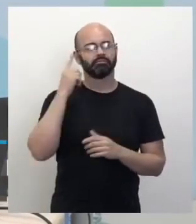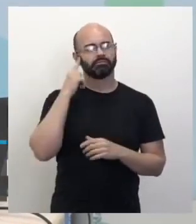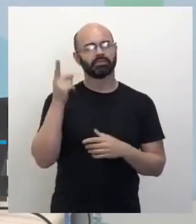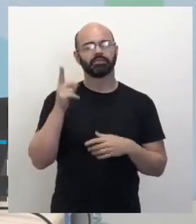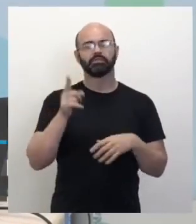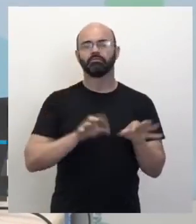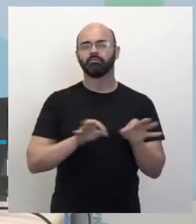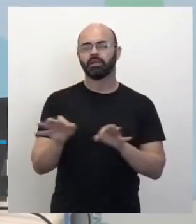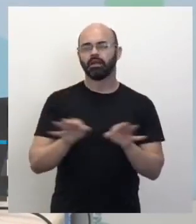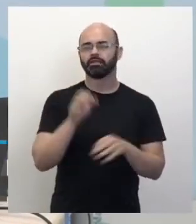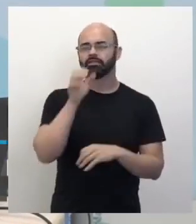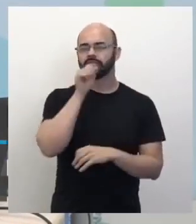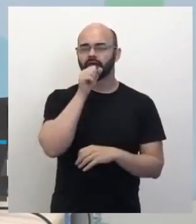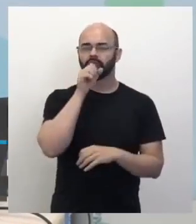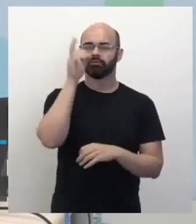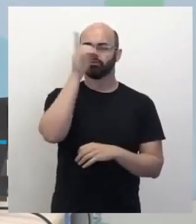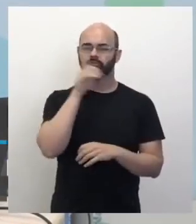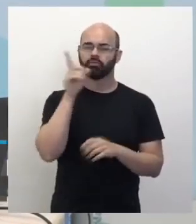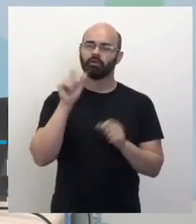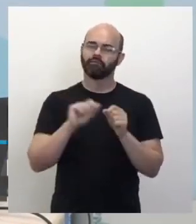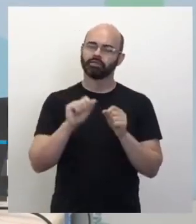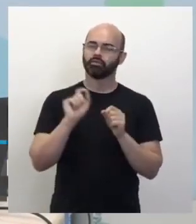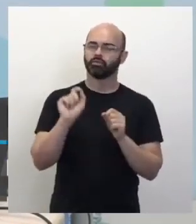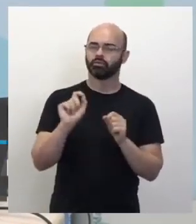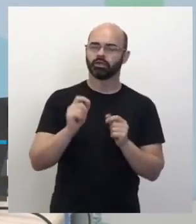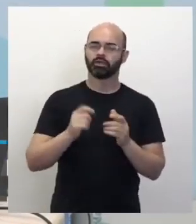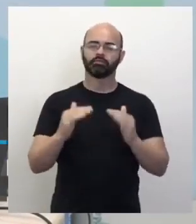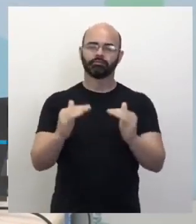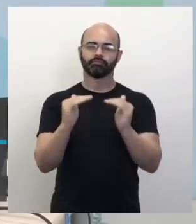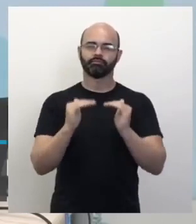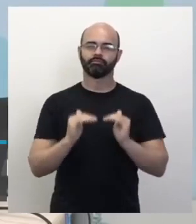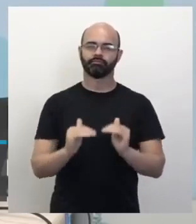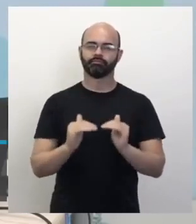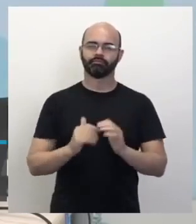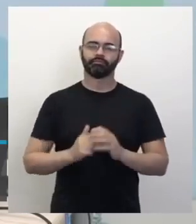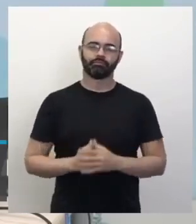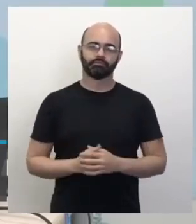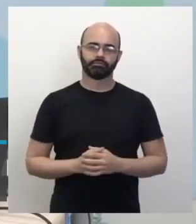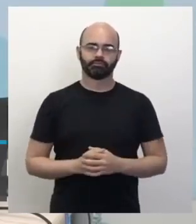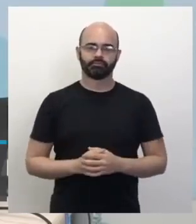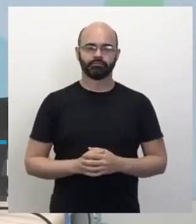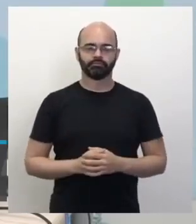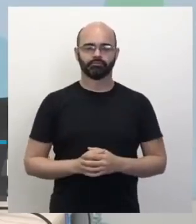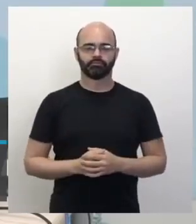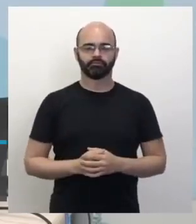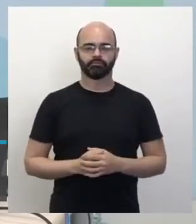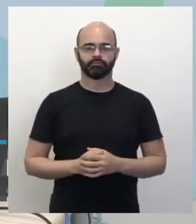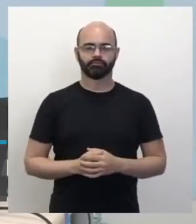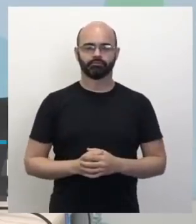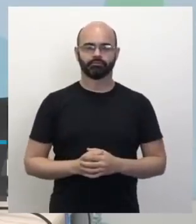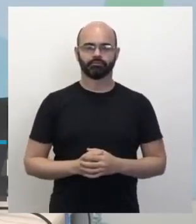do fim de semana. E, deixa eu ver o que mais aqui.